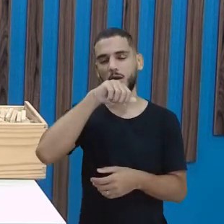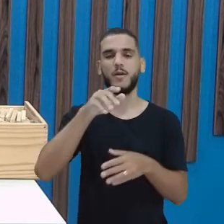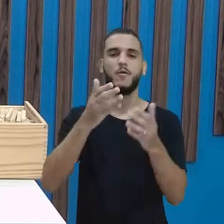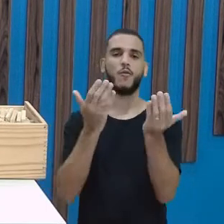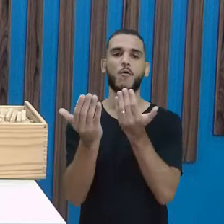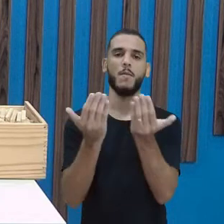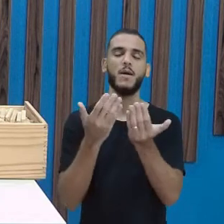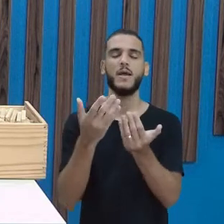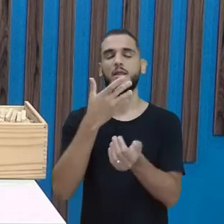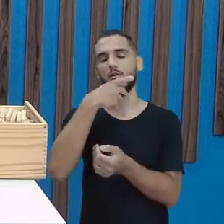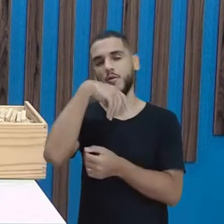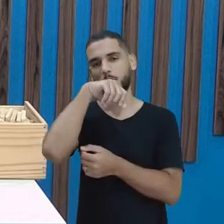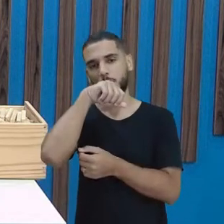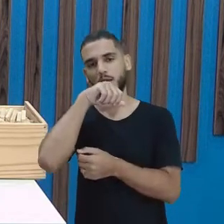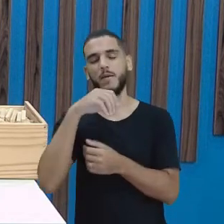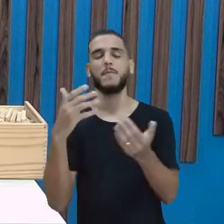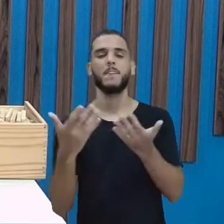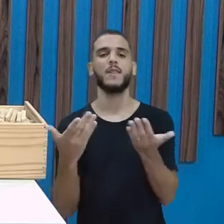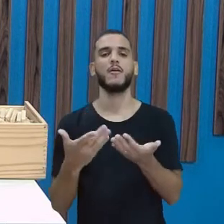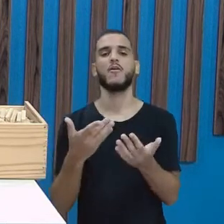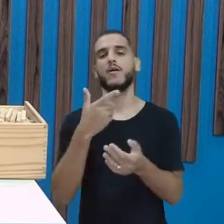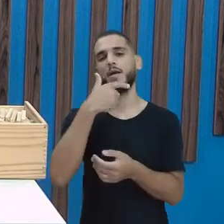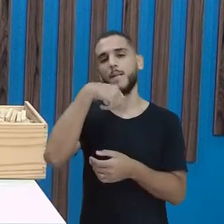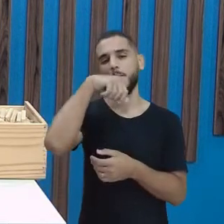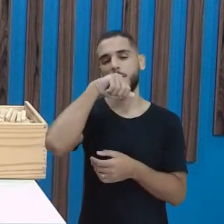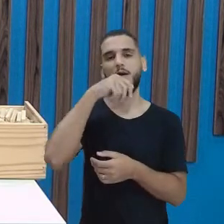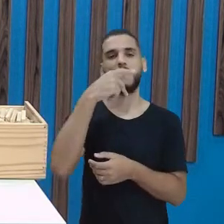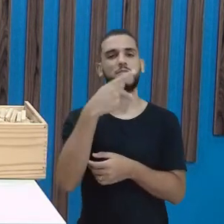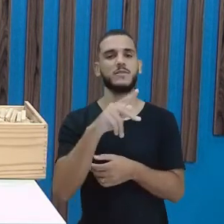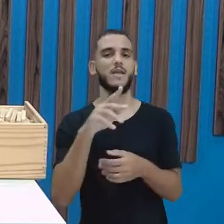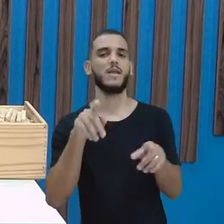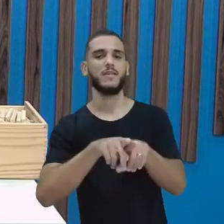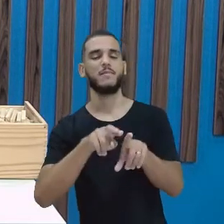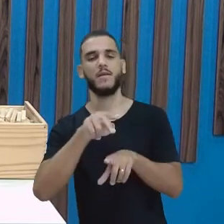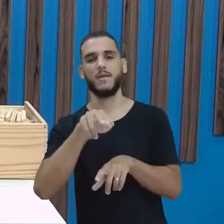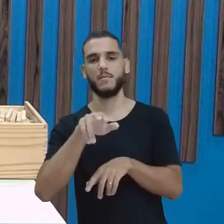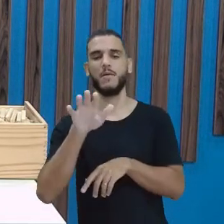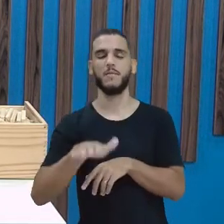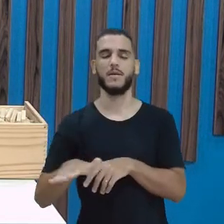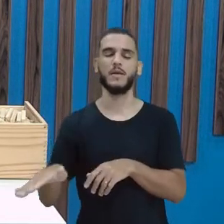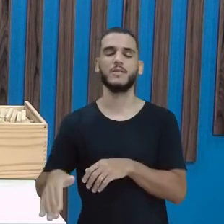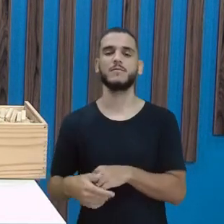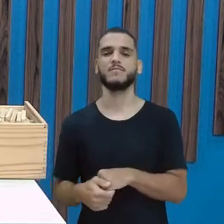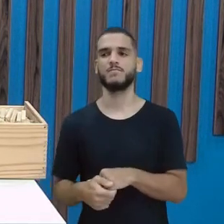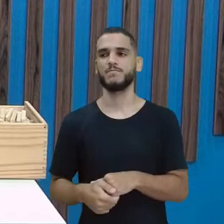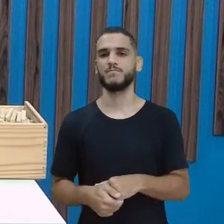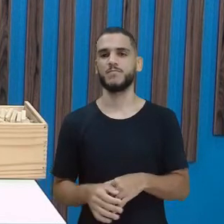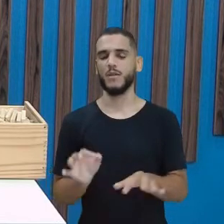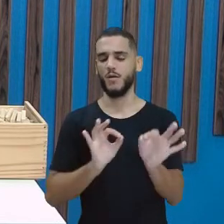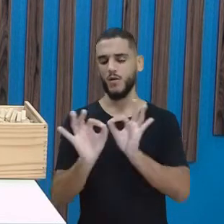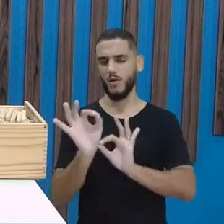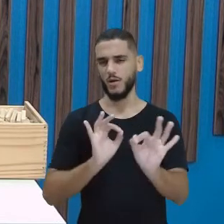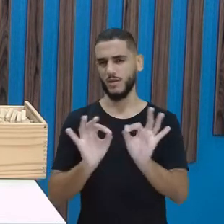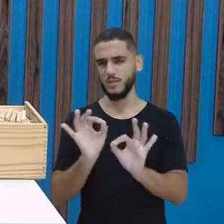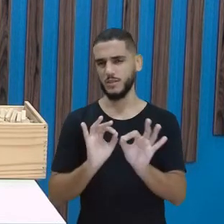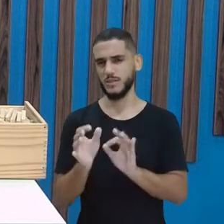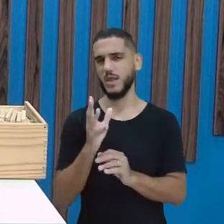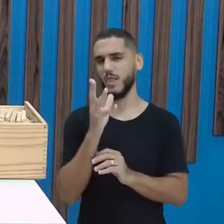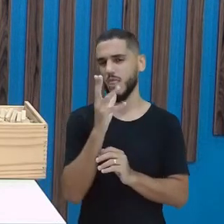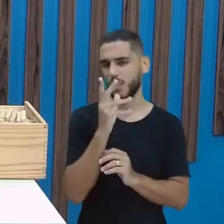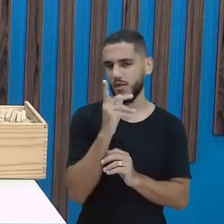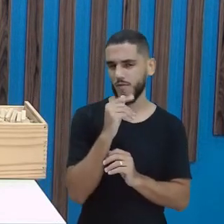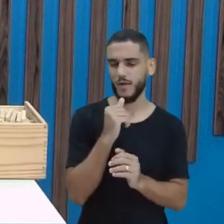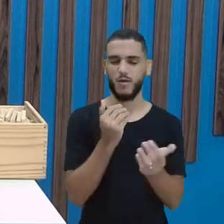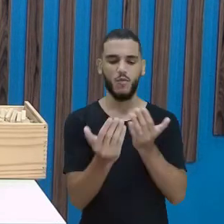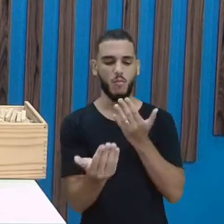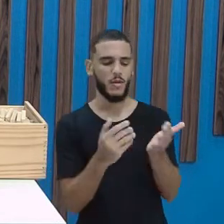vez, então vai ser mamãe com você e com seu irmãozinho, ok? E vai anotando devagarzinho, vai fazendo devagarzinho, já